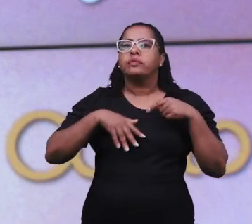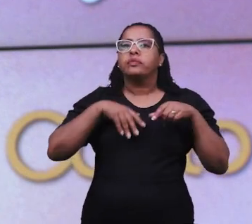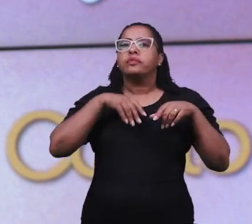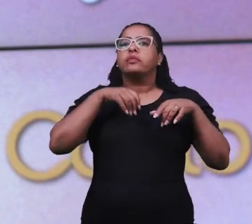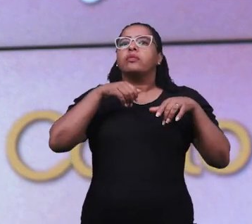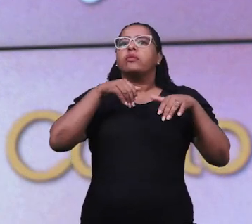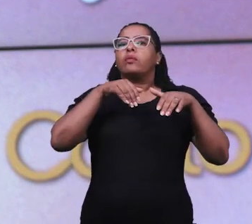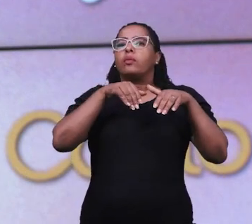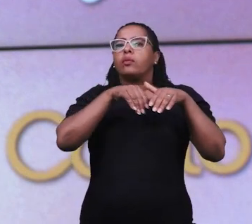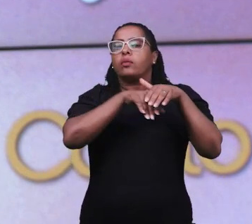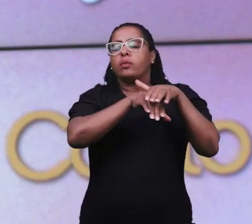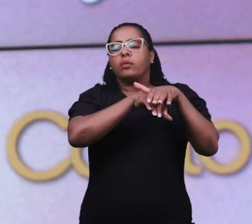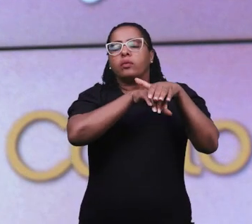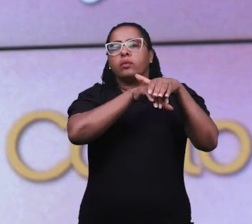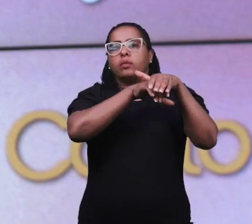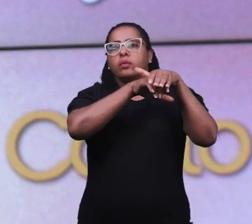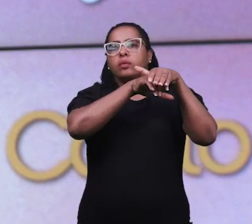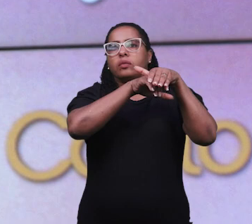Inspirou?